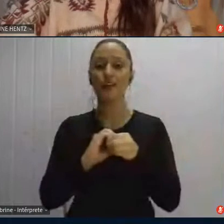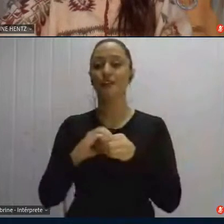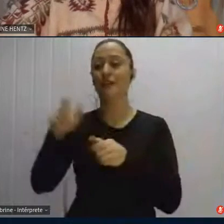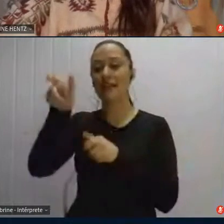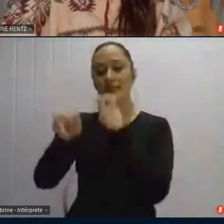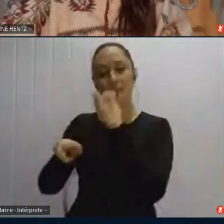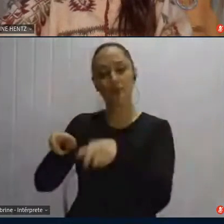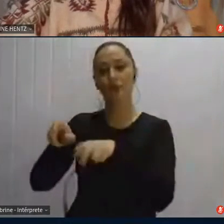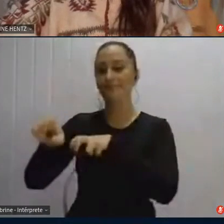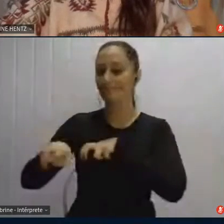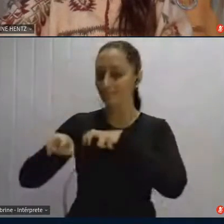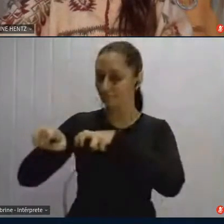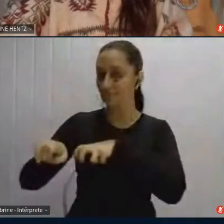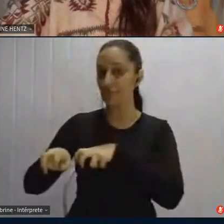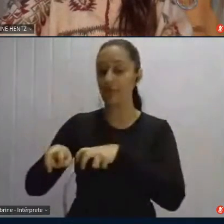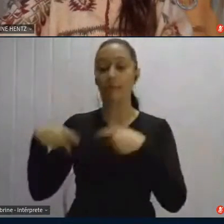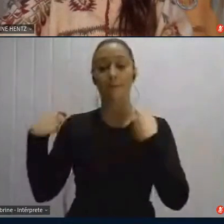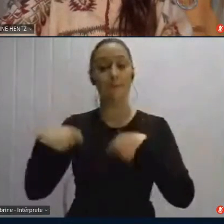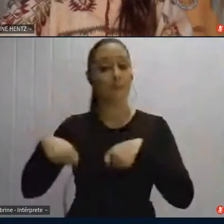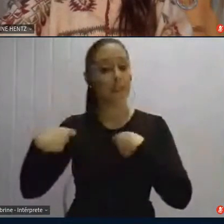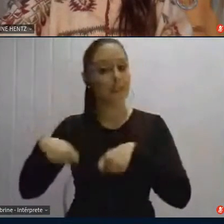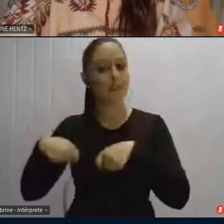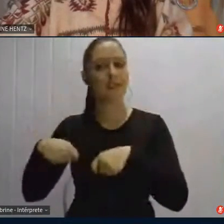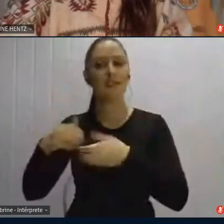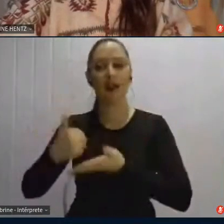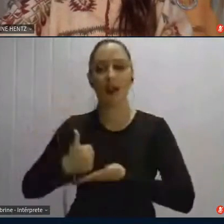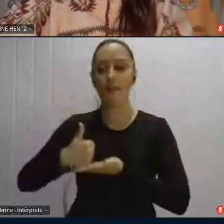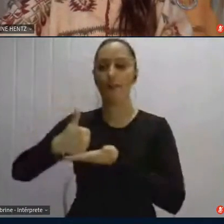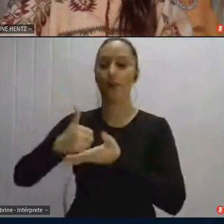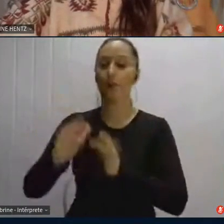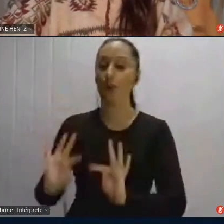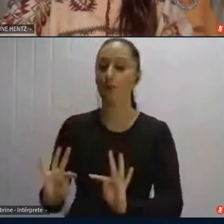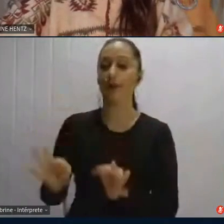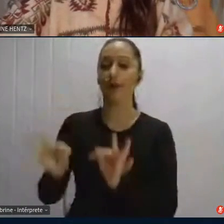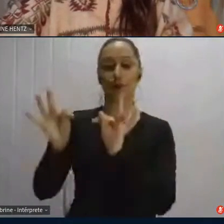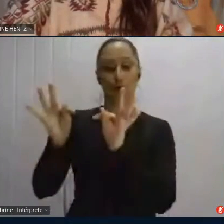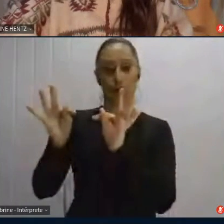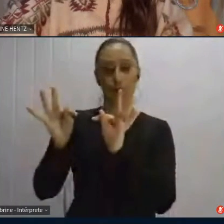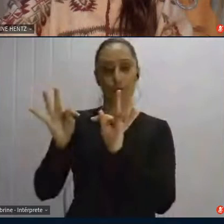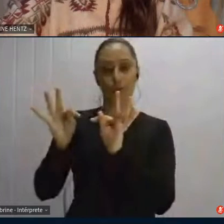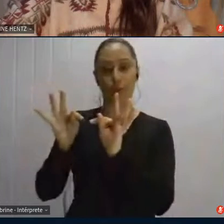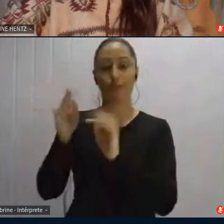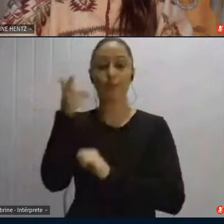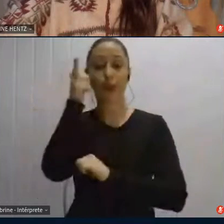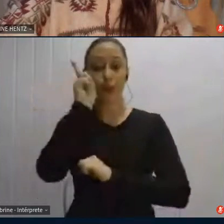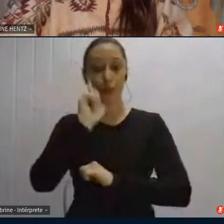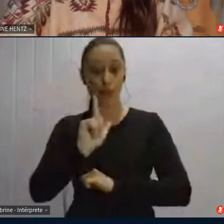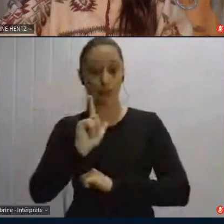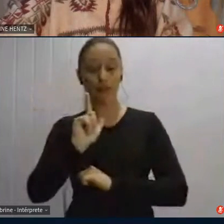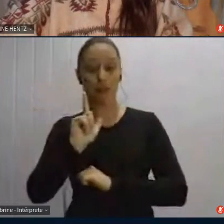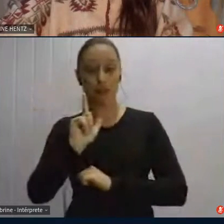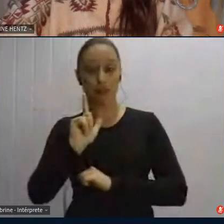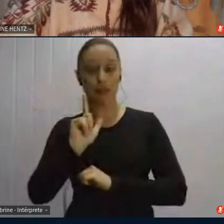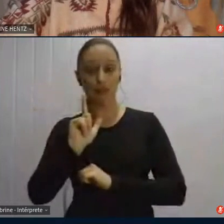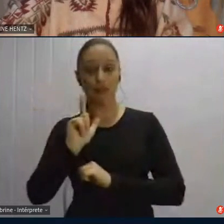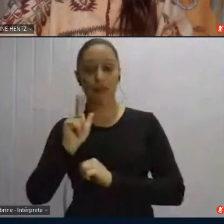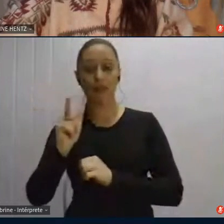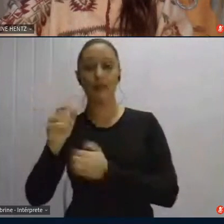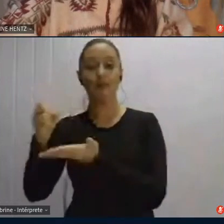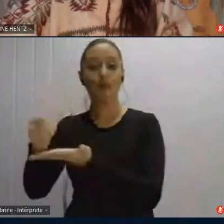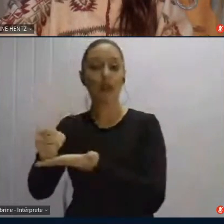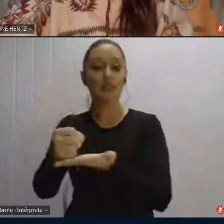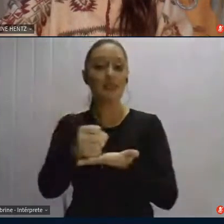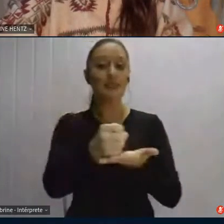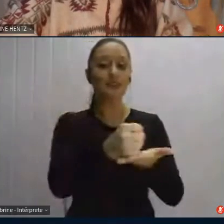um apoio tecnológico no sentido de poder fazer chegar a alimentação, né,